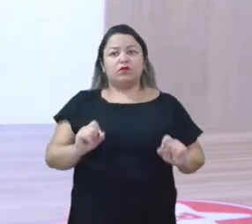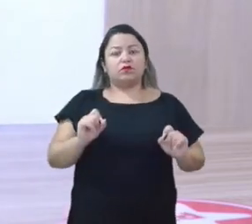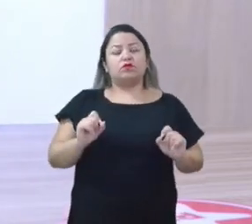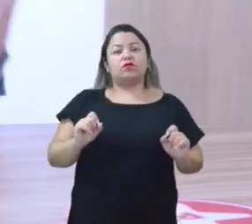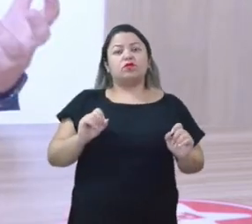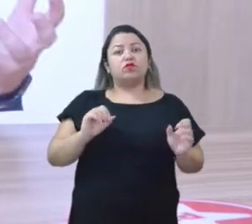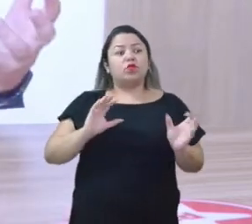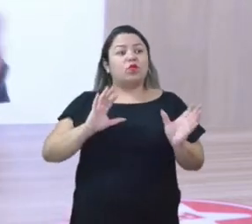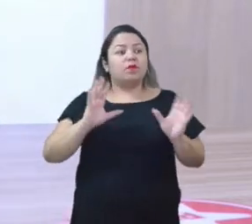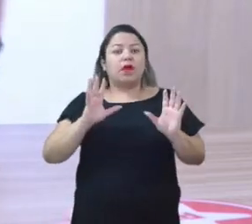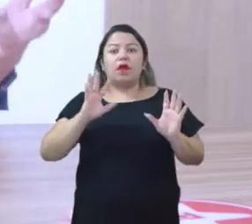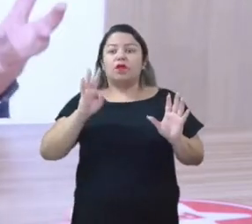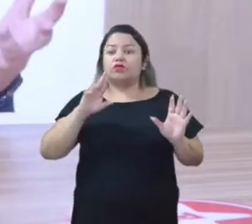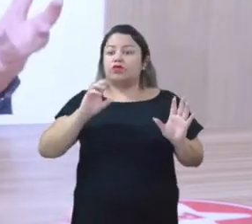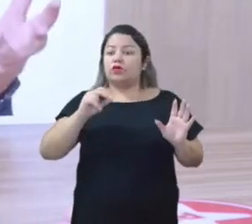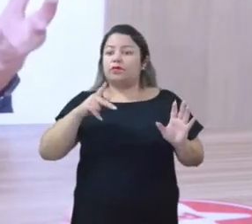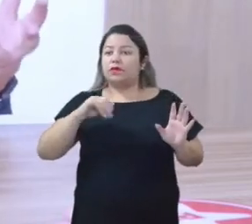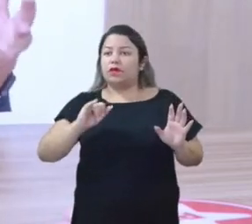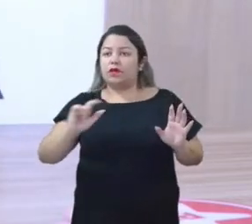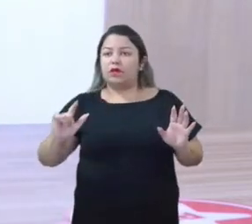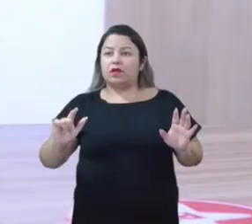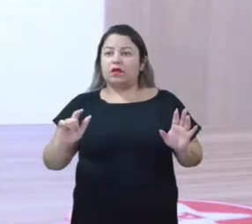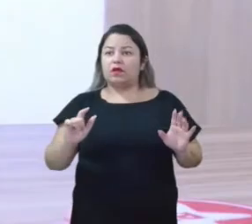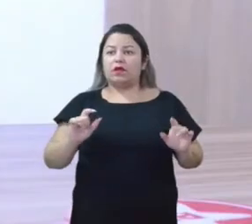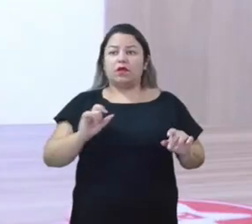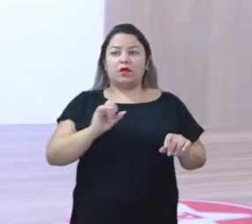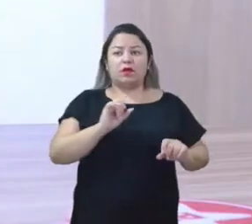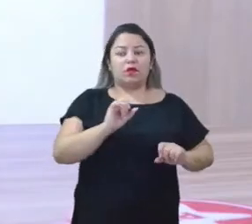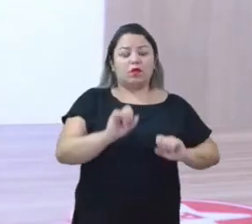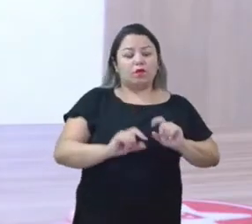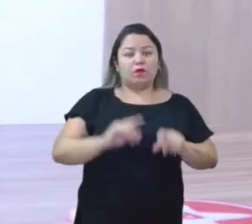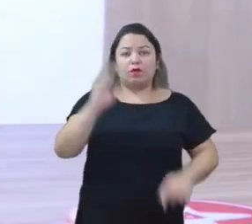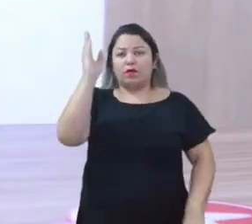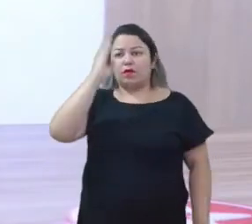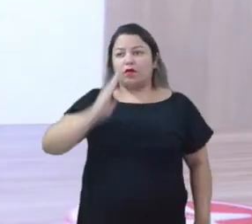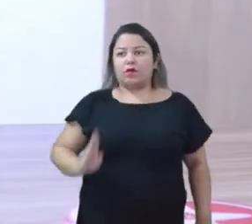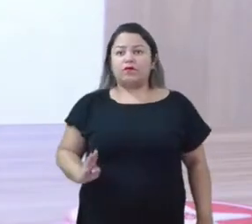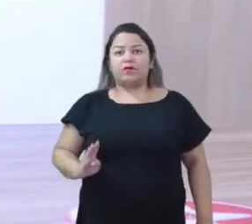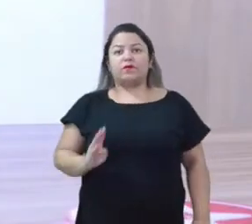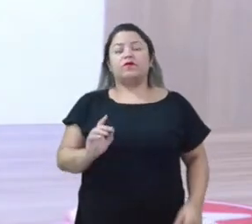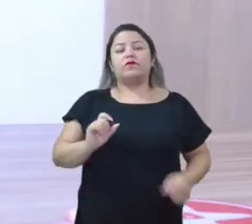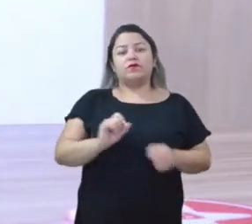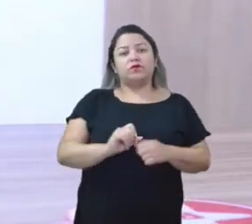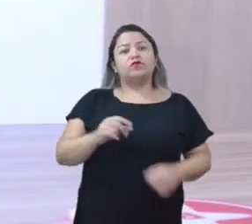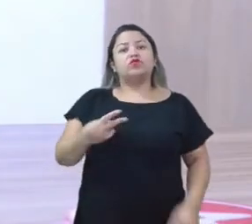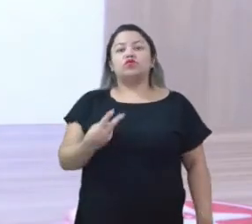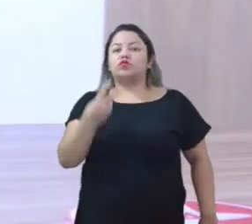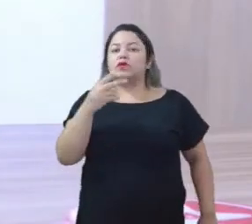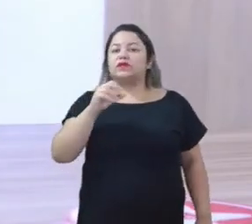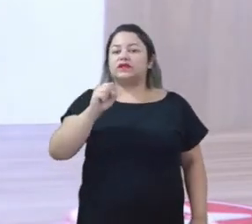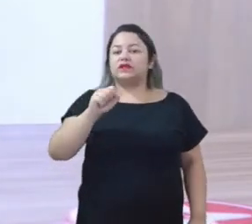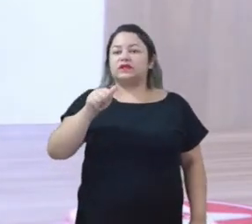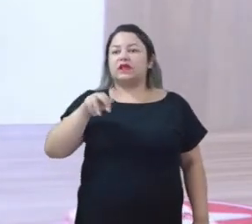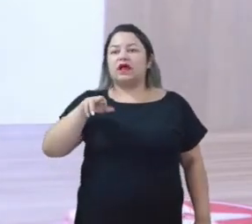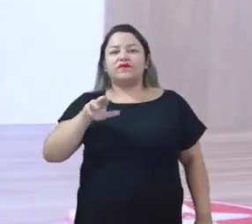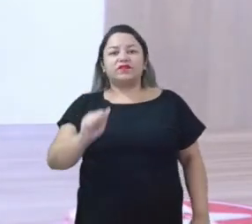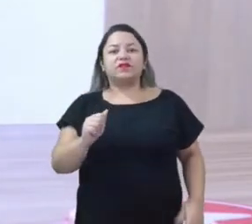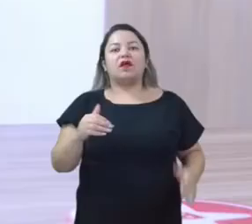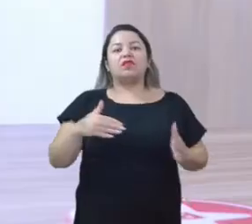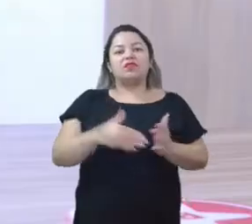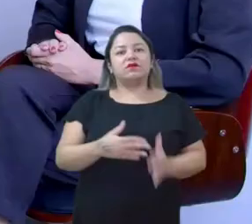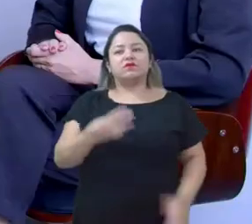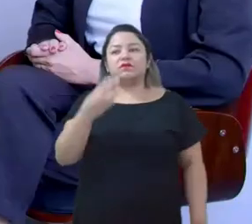tropical, conseguir plantar. E o Brasil fez uma safra, não satisfeito, 2 safras e 3